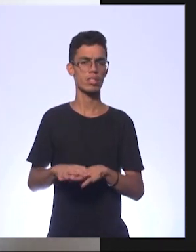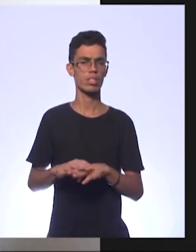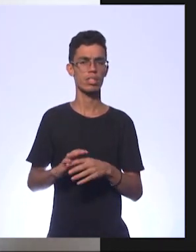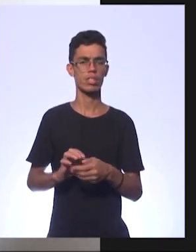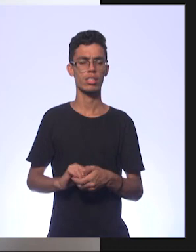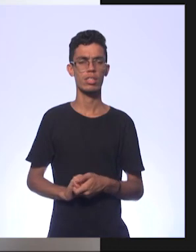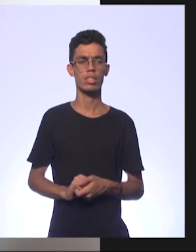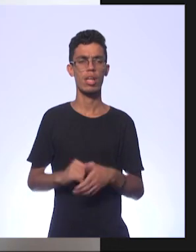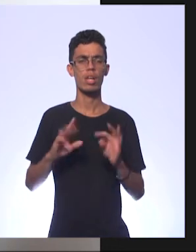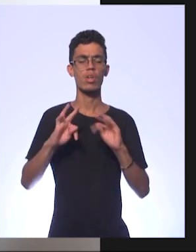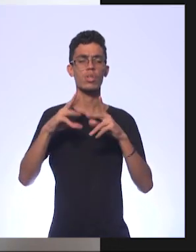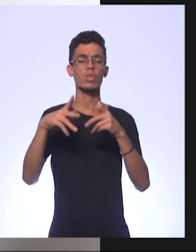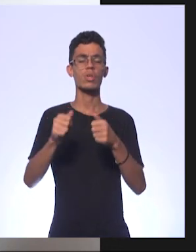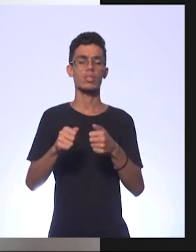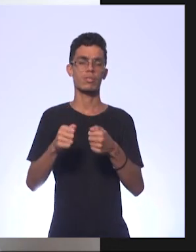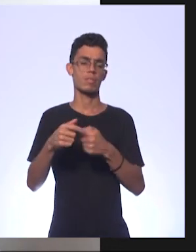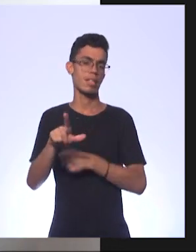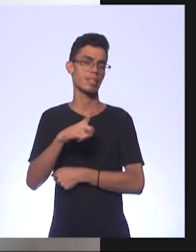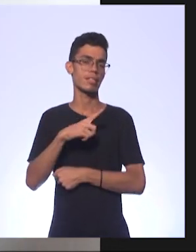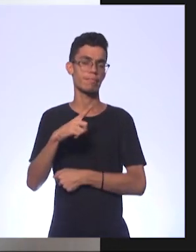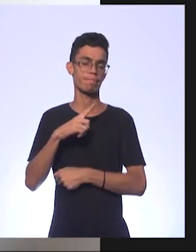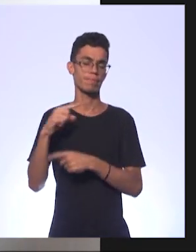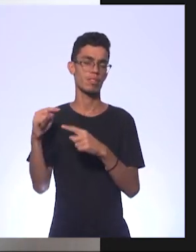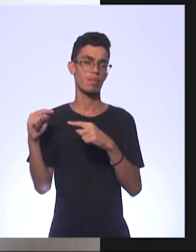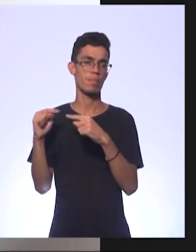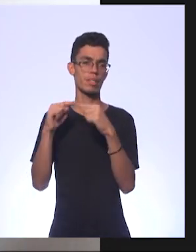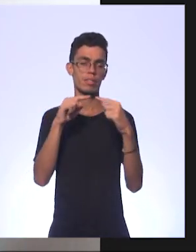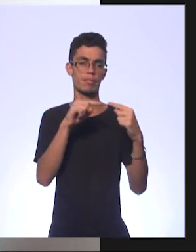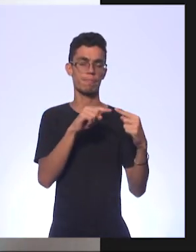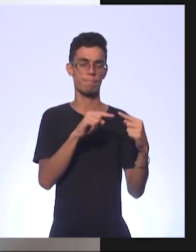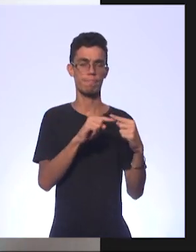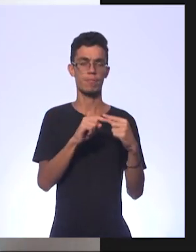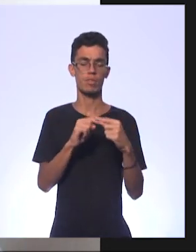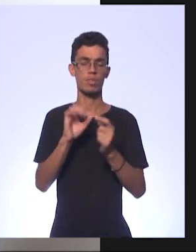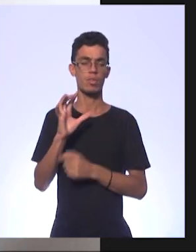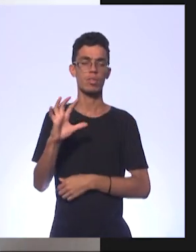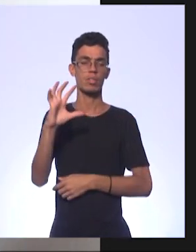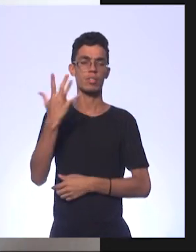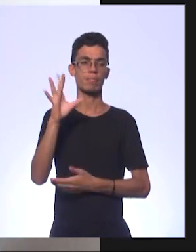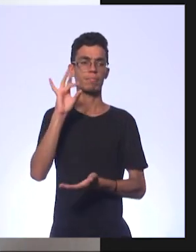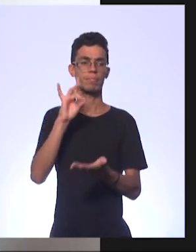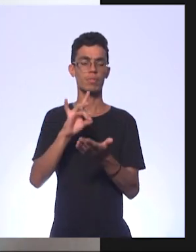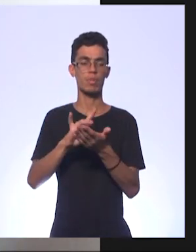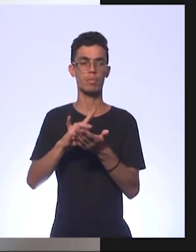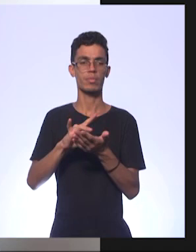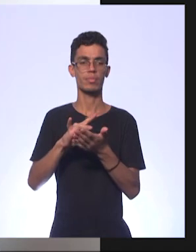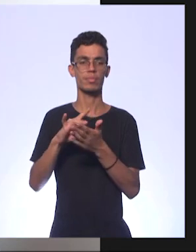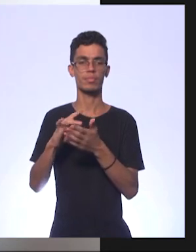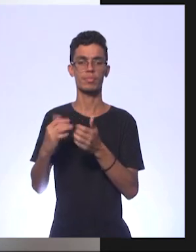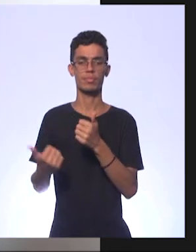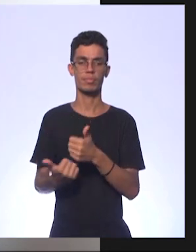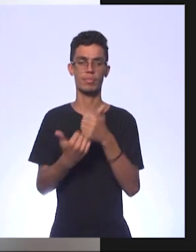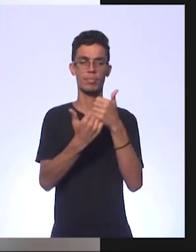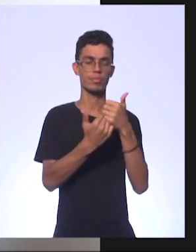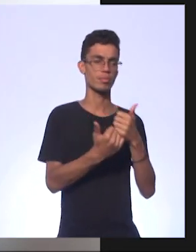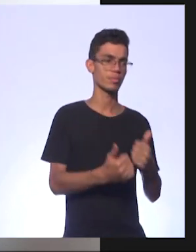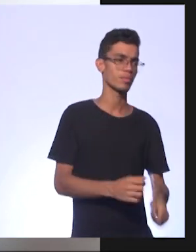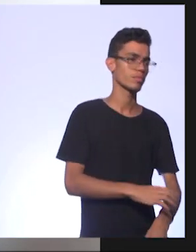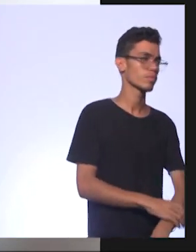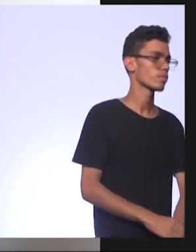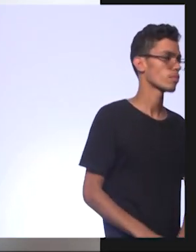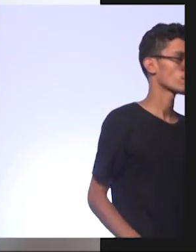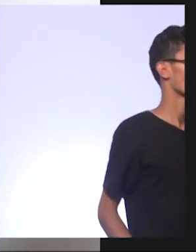Todas são uniestrutural, todas são fatos isolados. Ou seja, nós estamos praticando